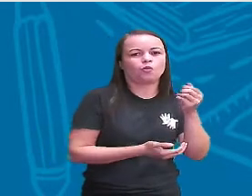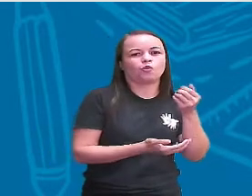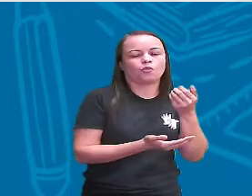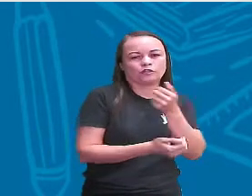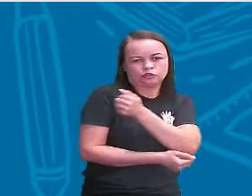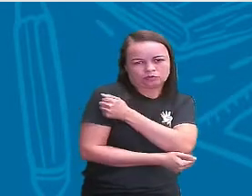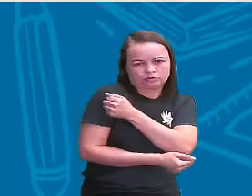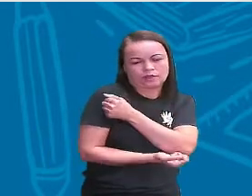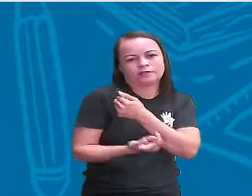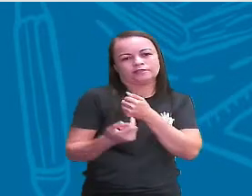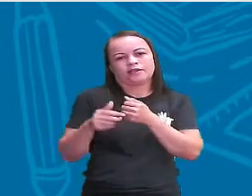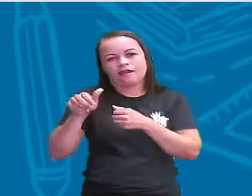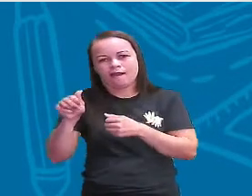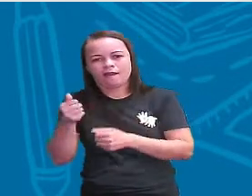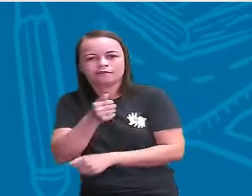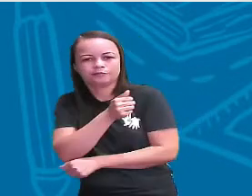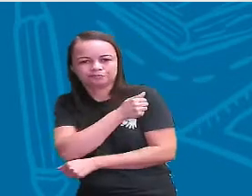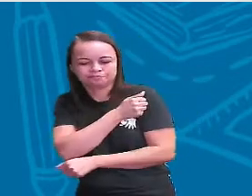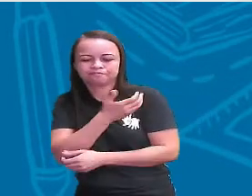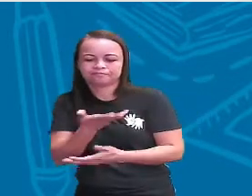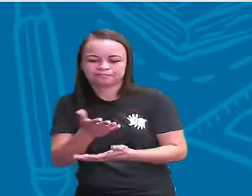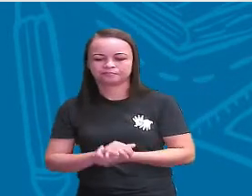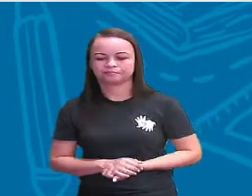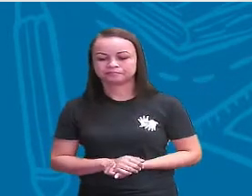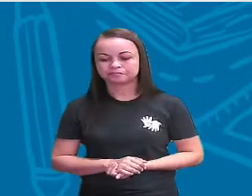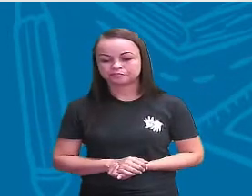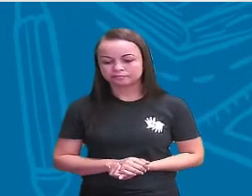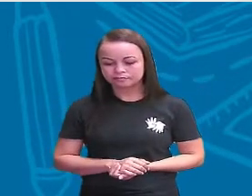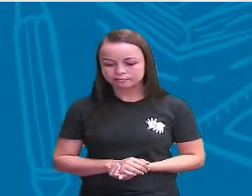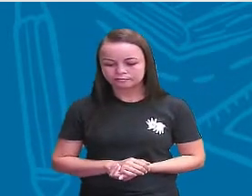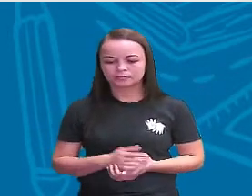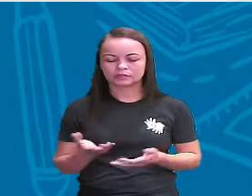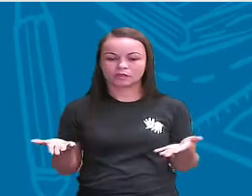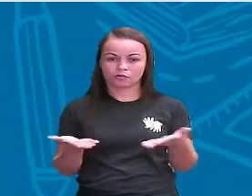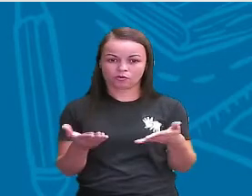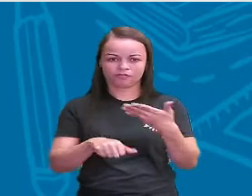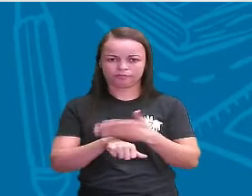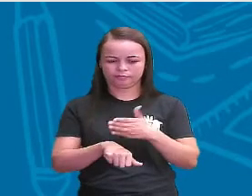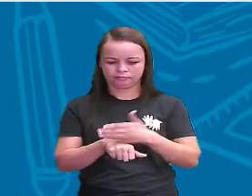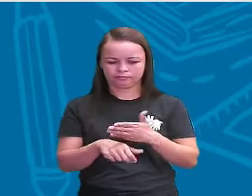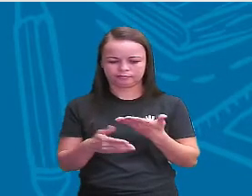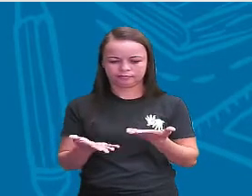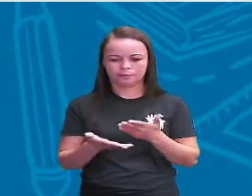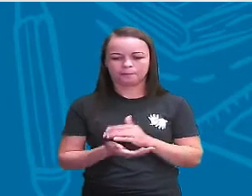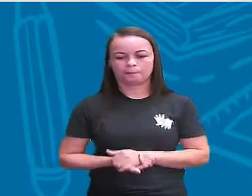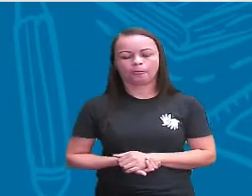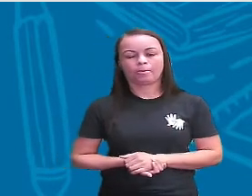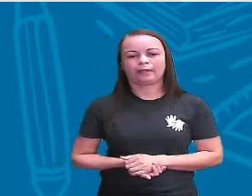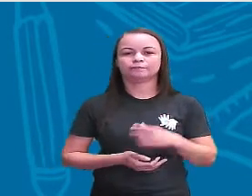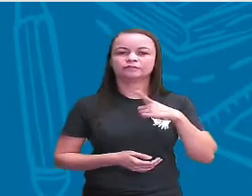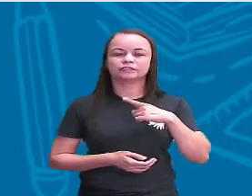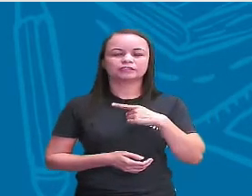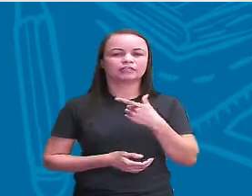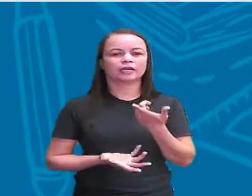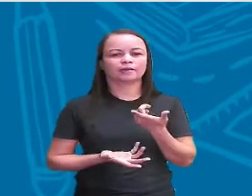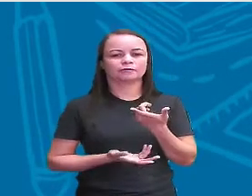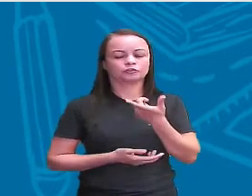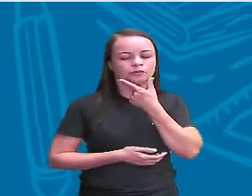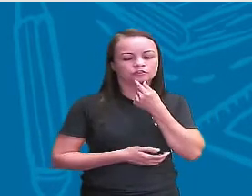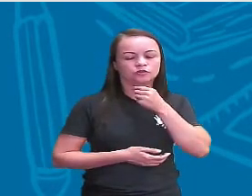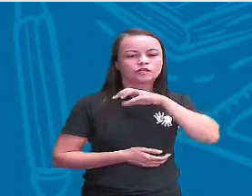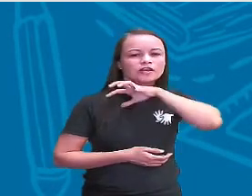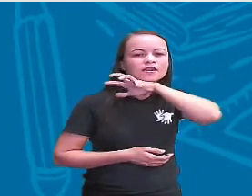né? Então aí, gente, a gente vai treinar agora um pouquinho, tá? Então vejam só, temos aqui o masculino é